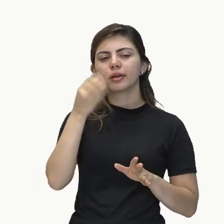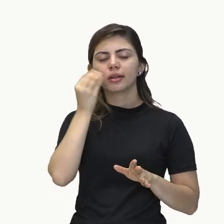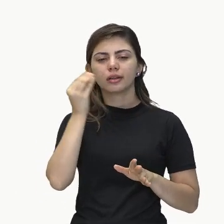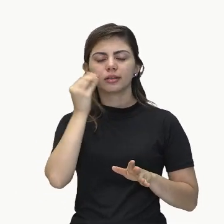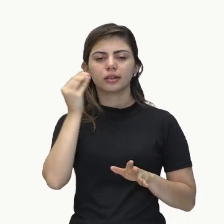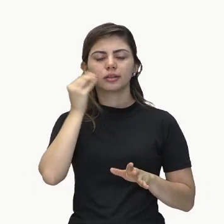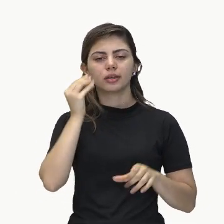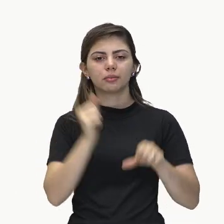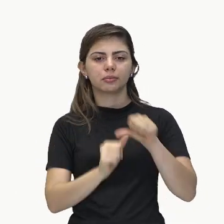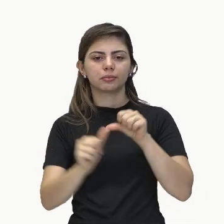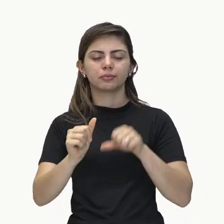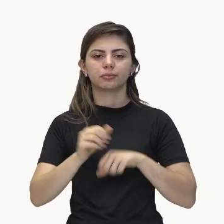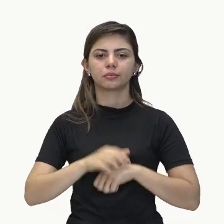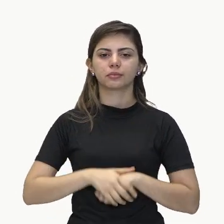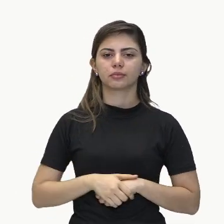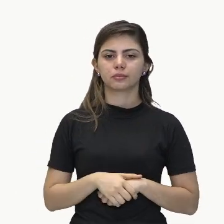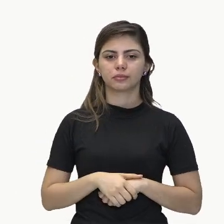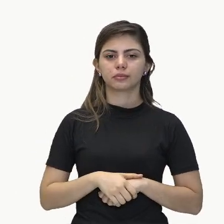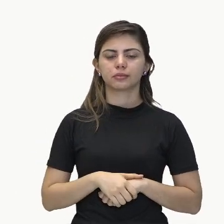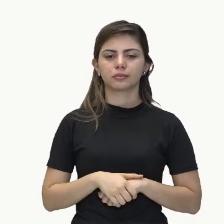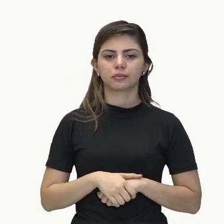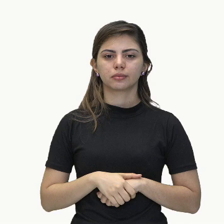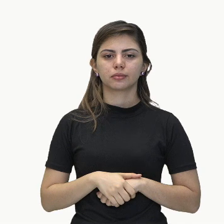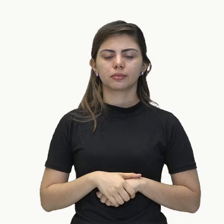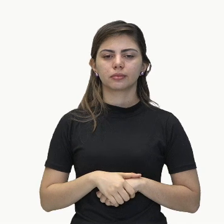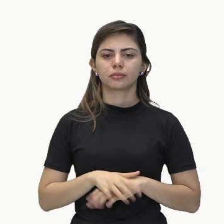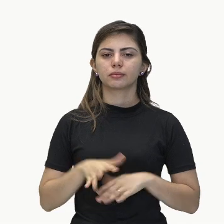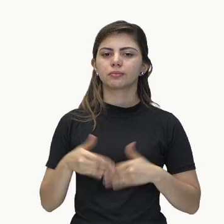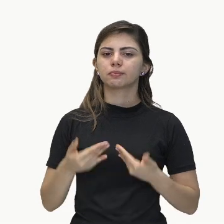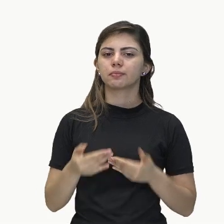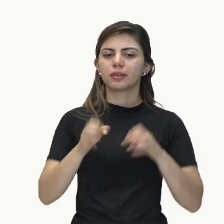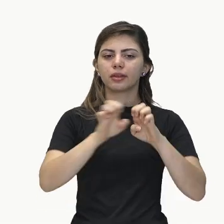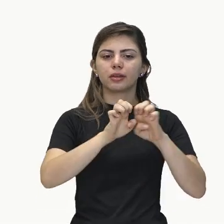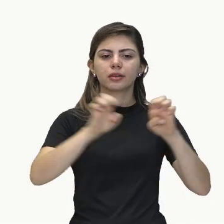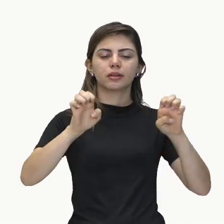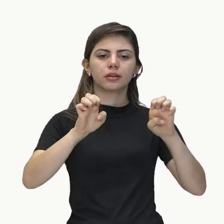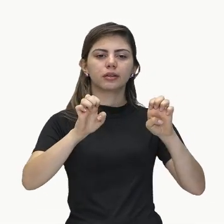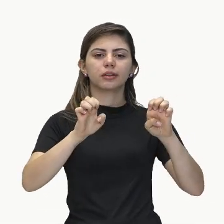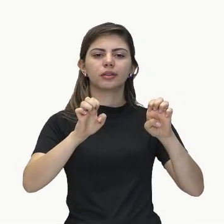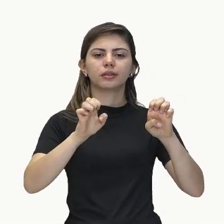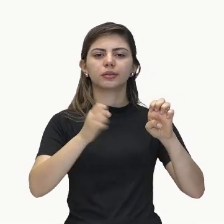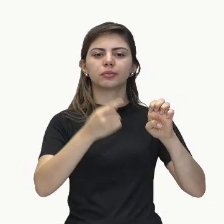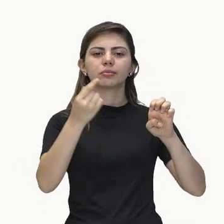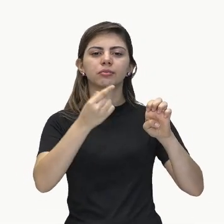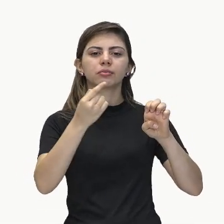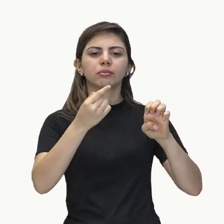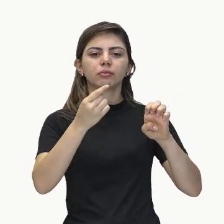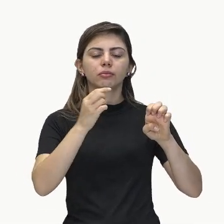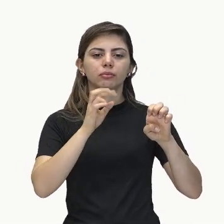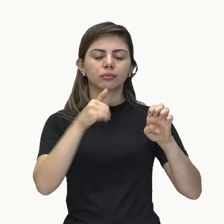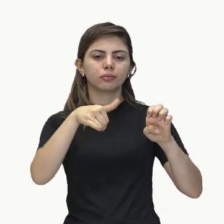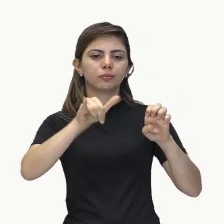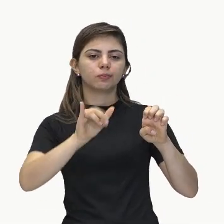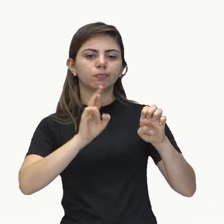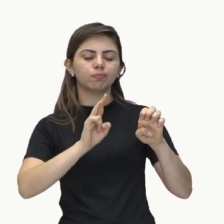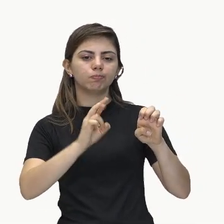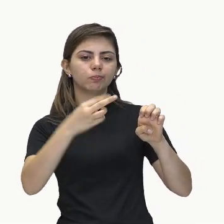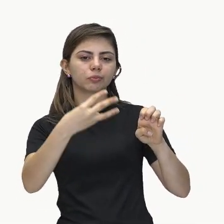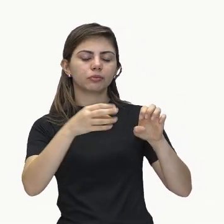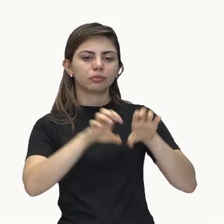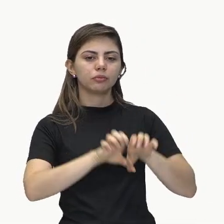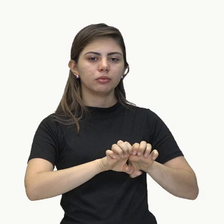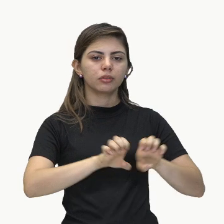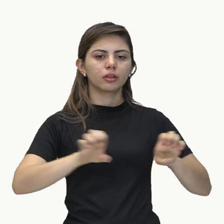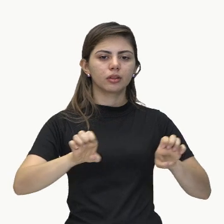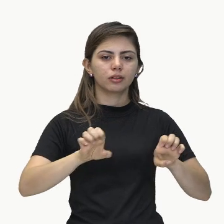E o que eu vou fazer? Observe que o coeficiente y na primeira equação é 3. E o coeficiente de y na segunda equação